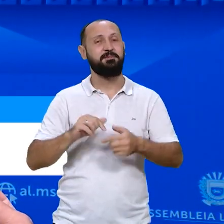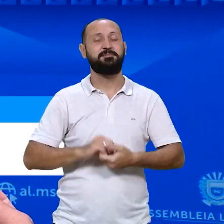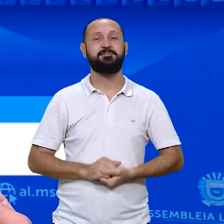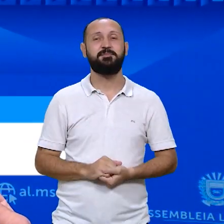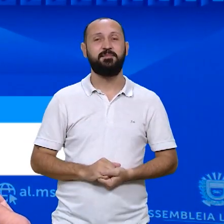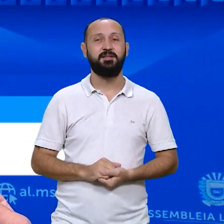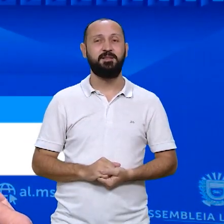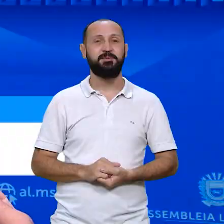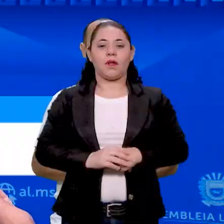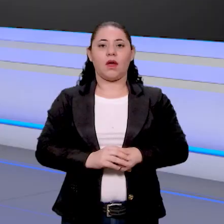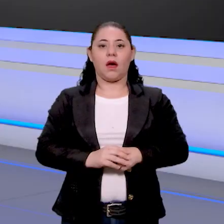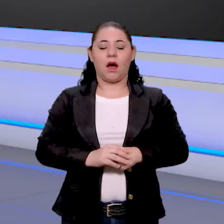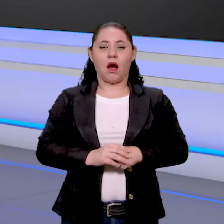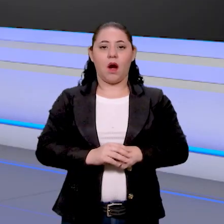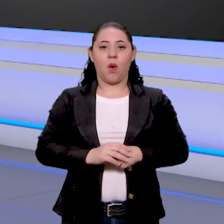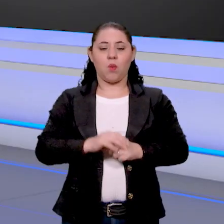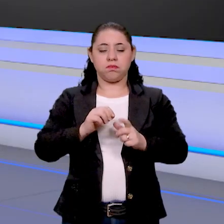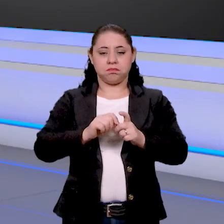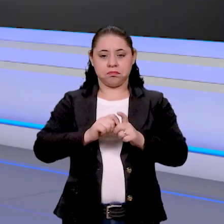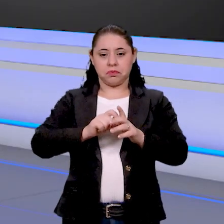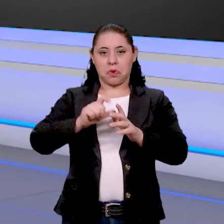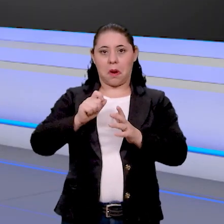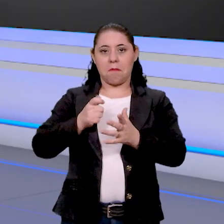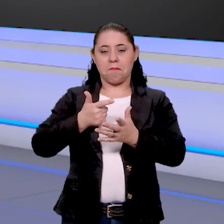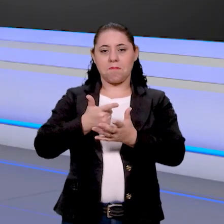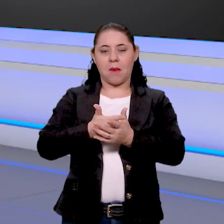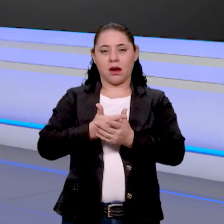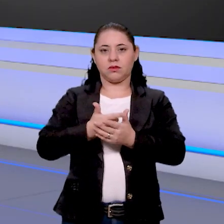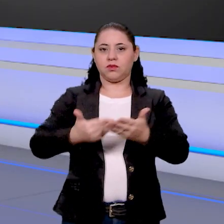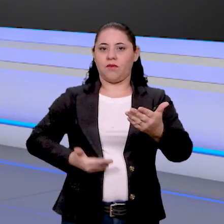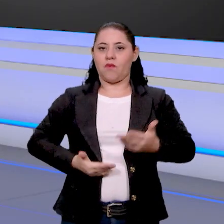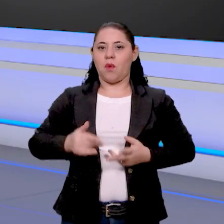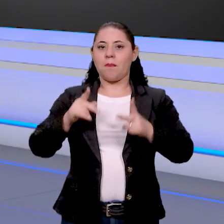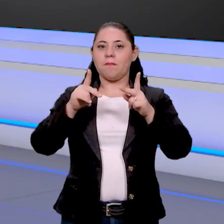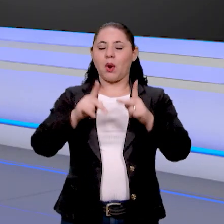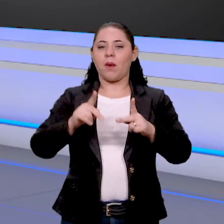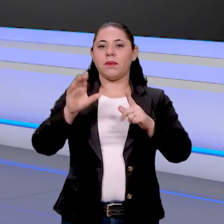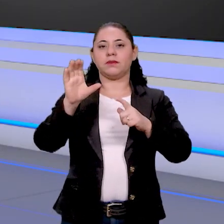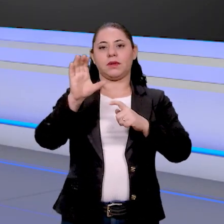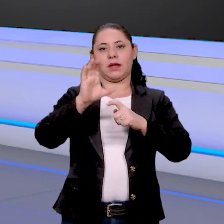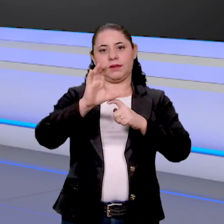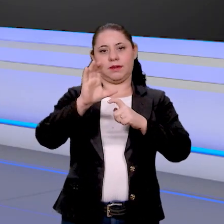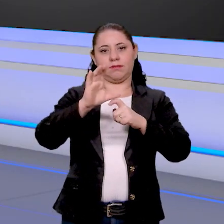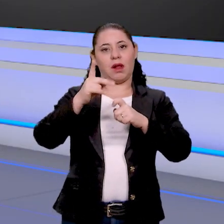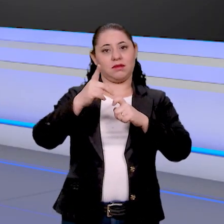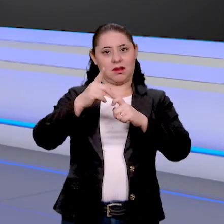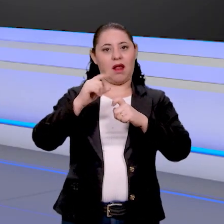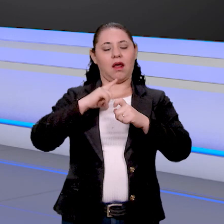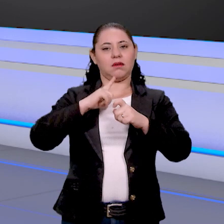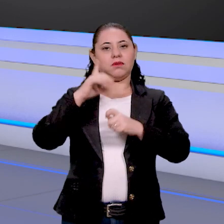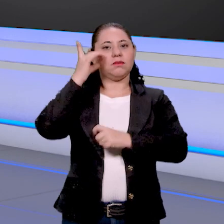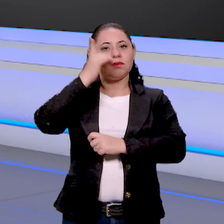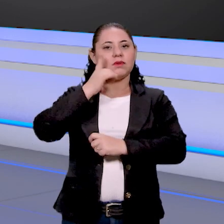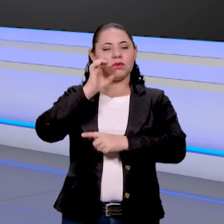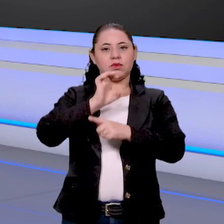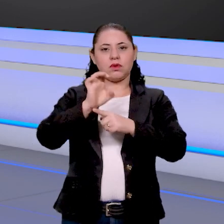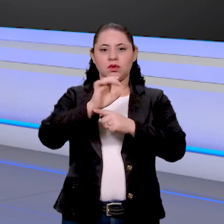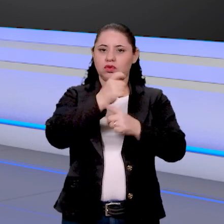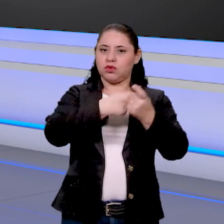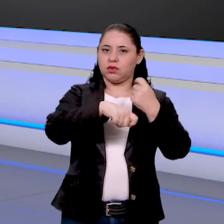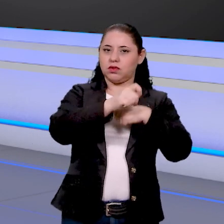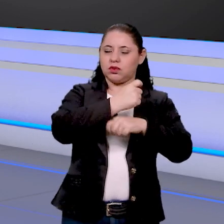que chegam a essa casa. Após o aumento no valor pago pelos servidores públicos à CACEMES,